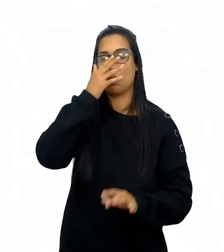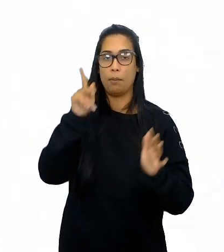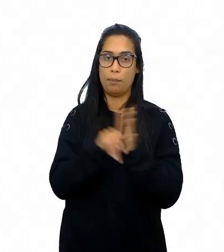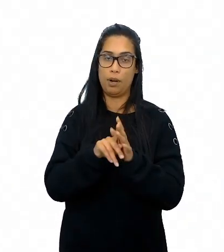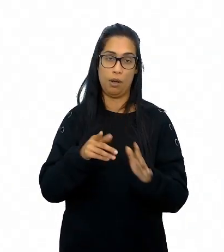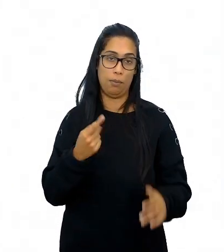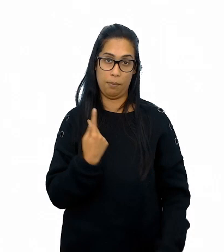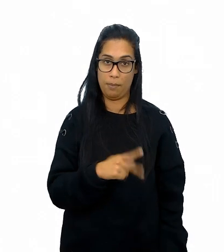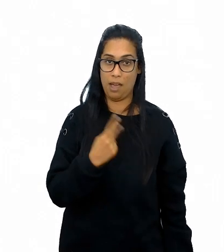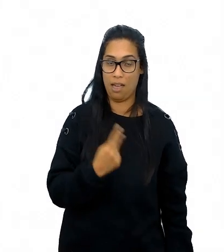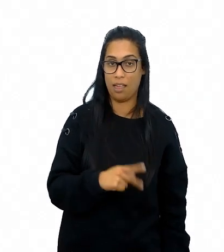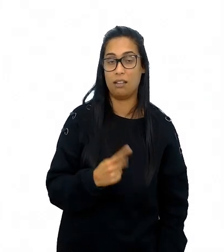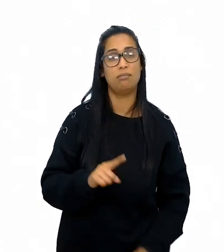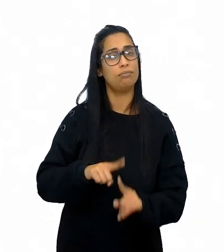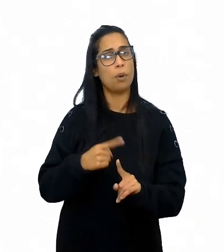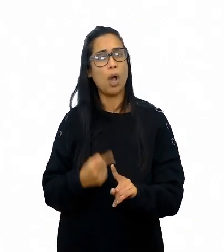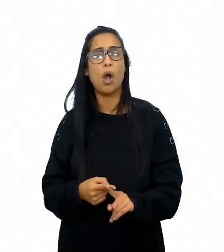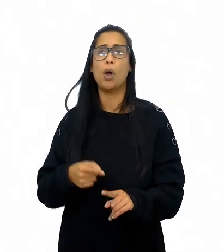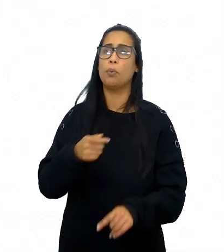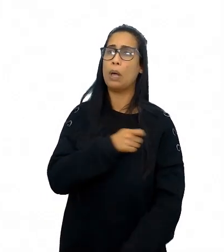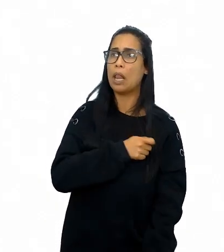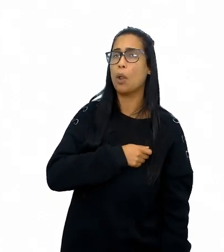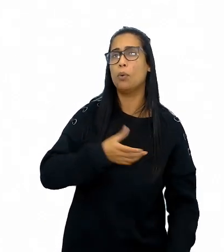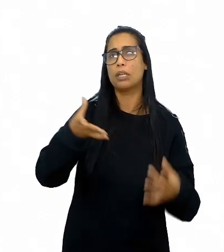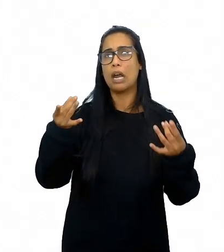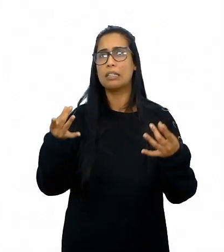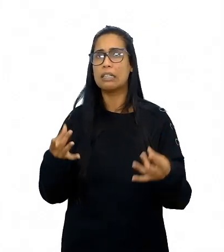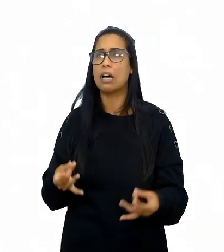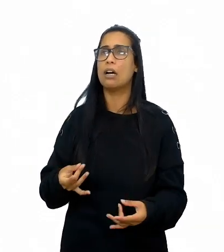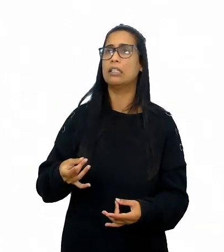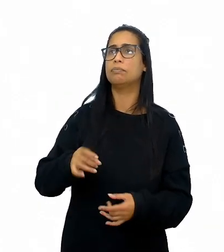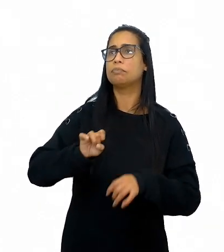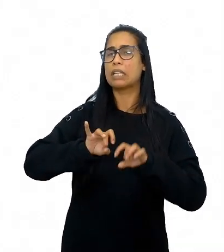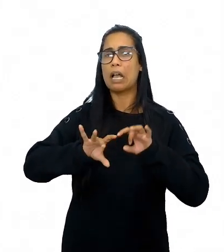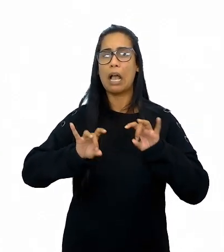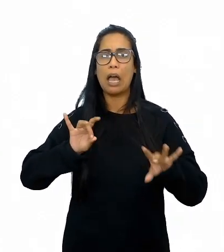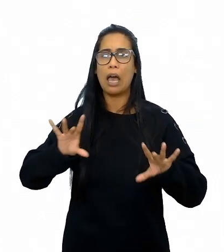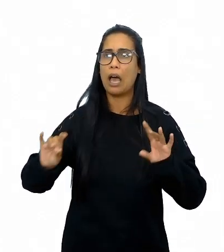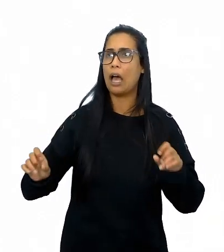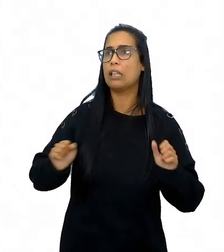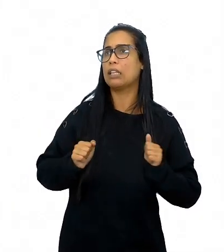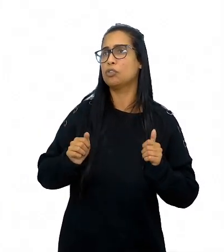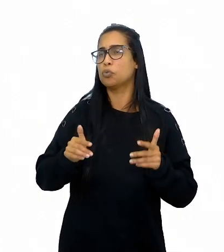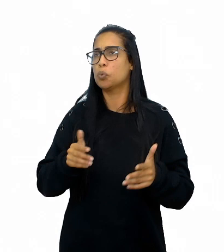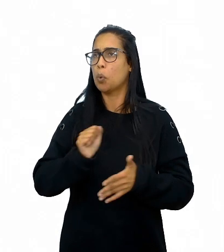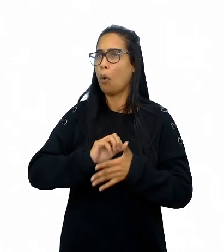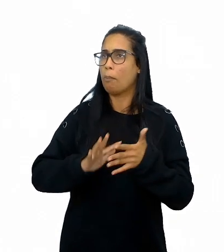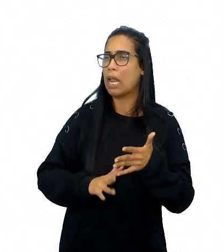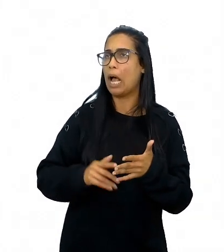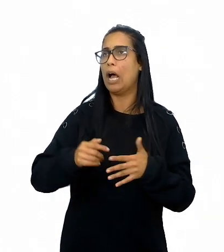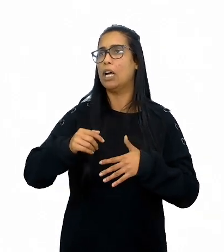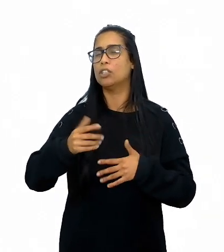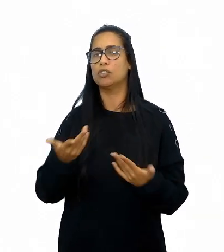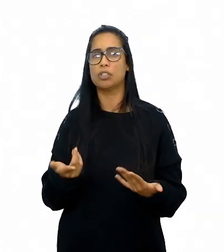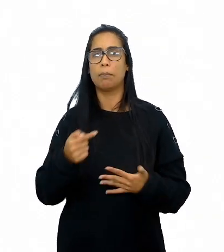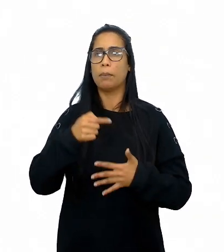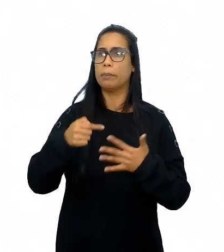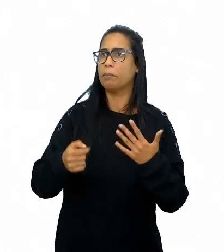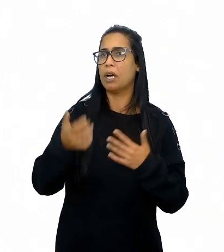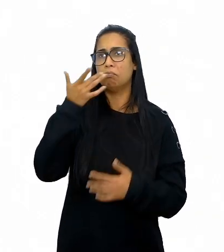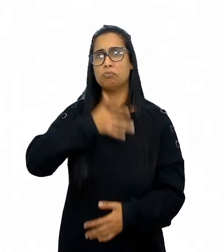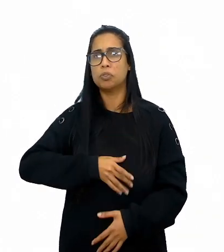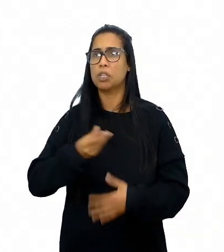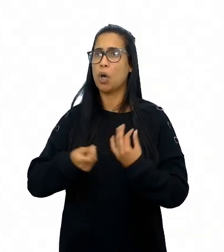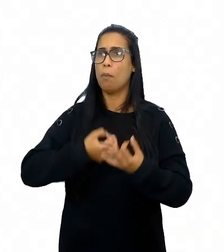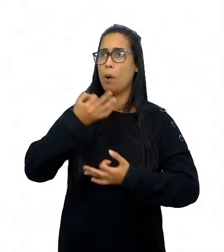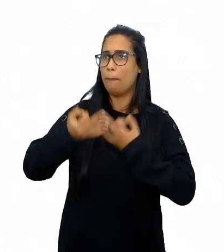ali todas os seus dados que foram coletados, as pesquisas que foram feitas, eles consigam gerar essa